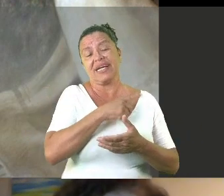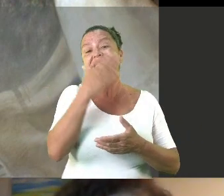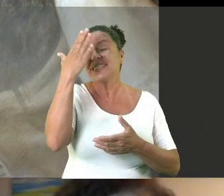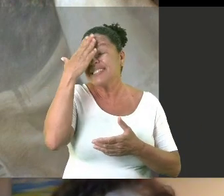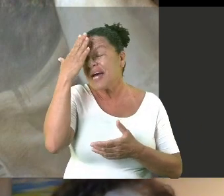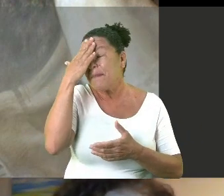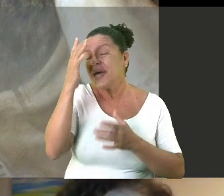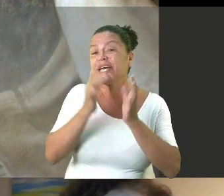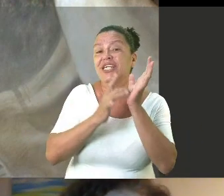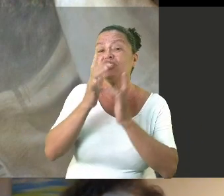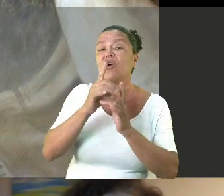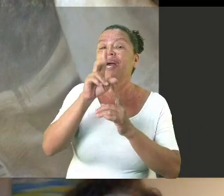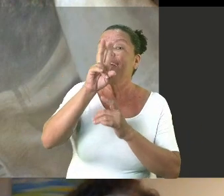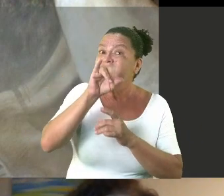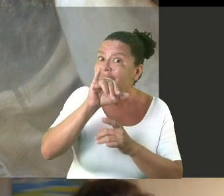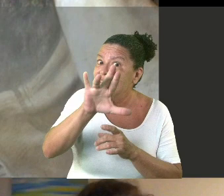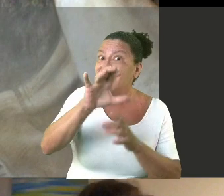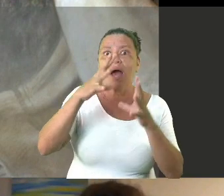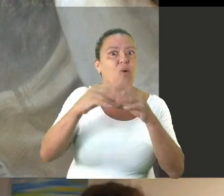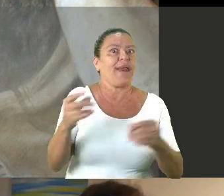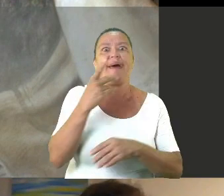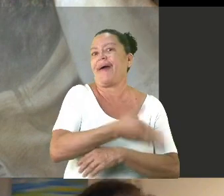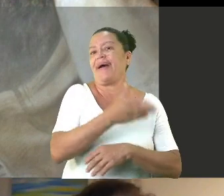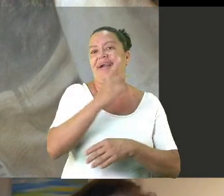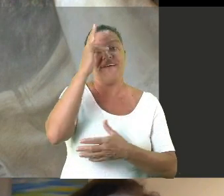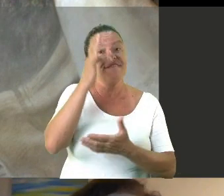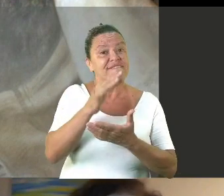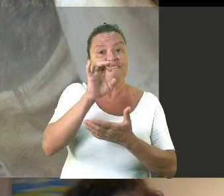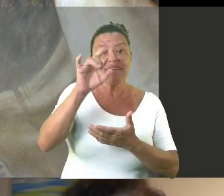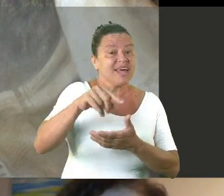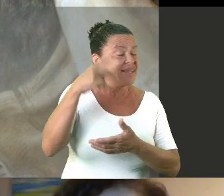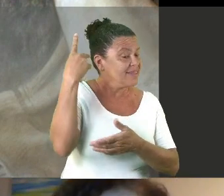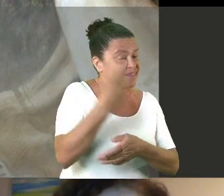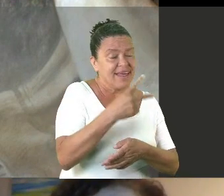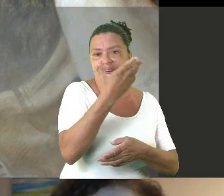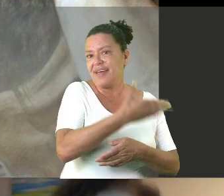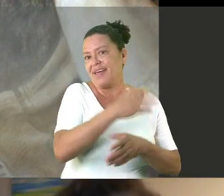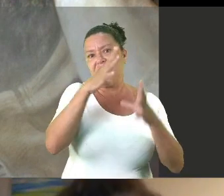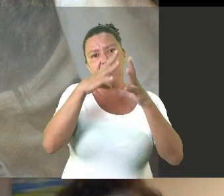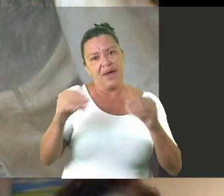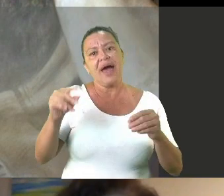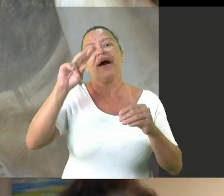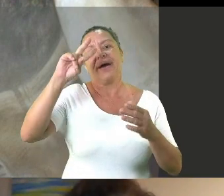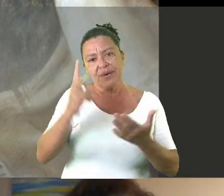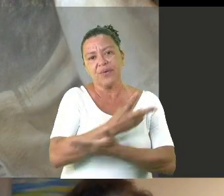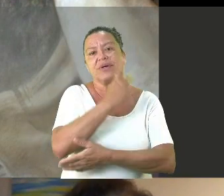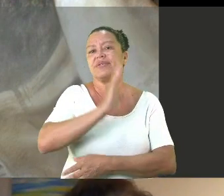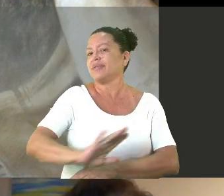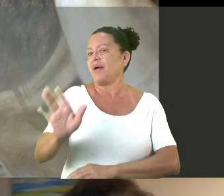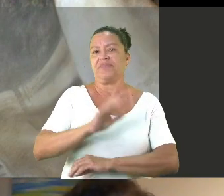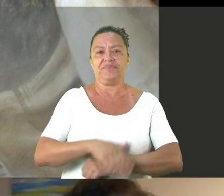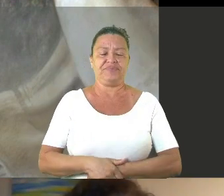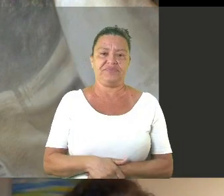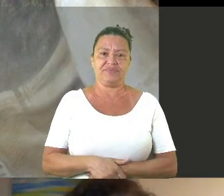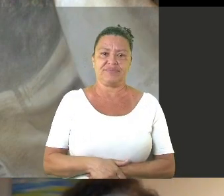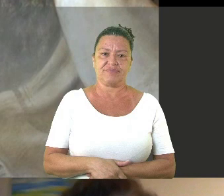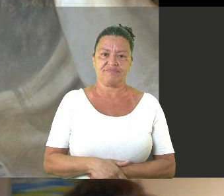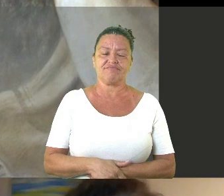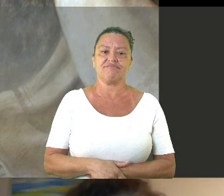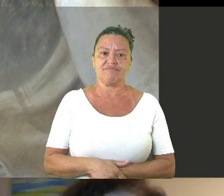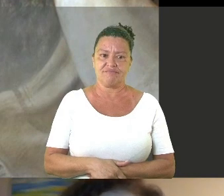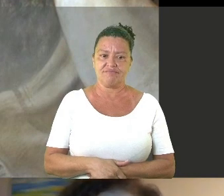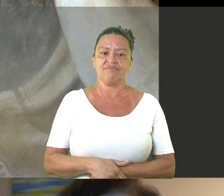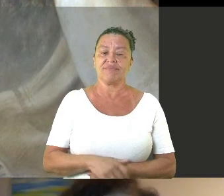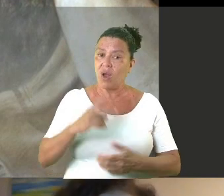A crença inabalável, aquela crença de que aquela cura iria ocorrer. e